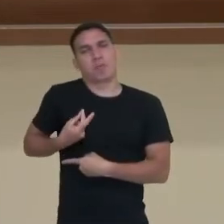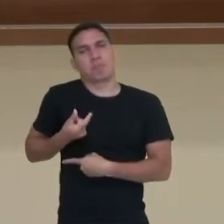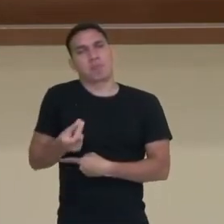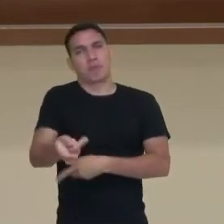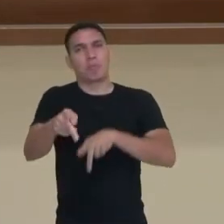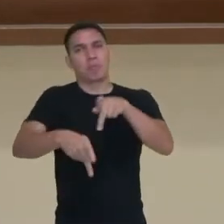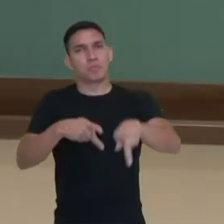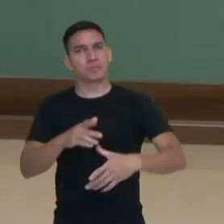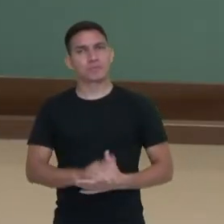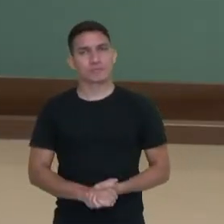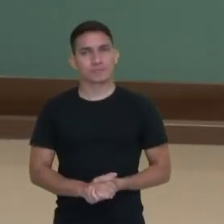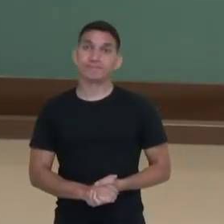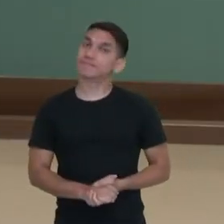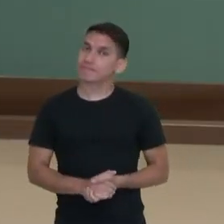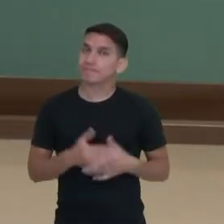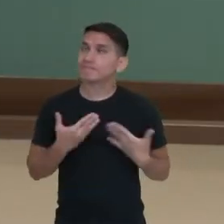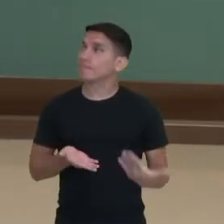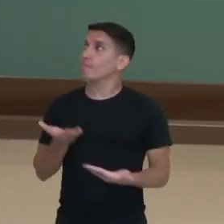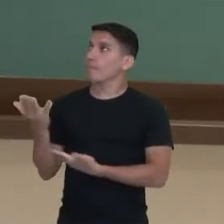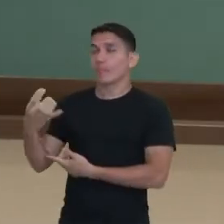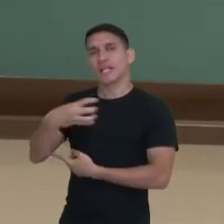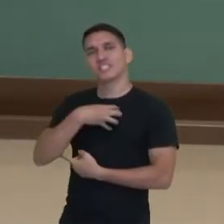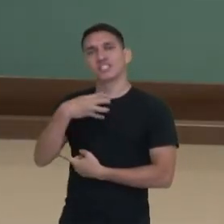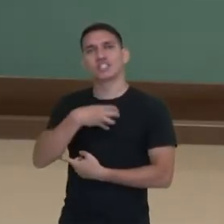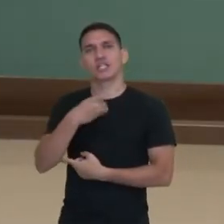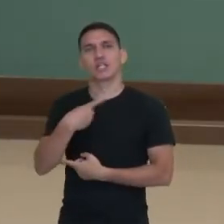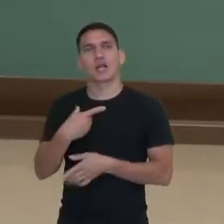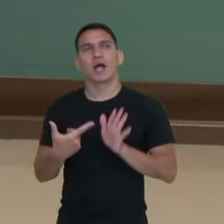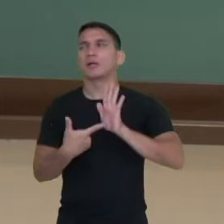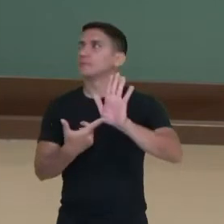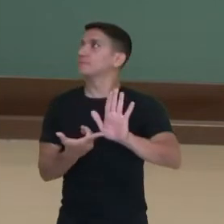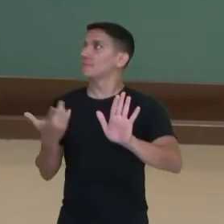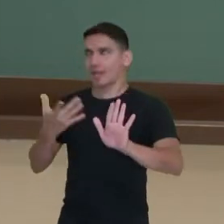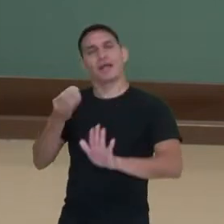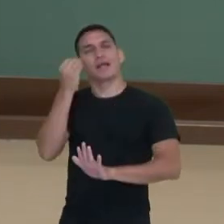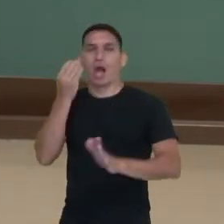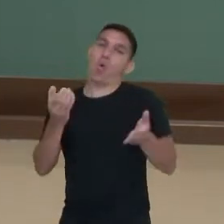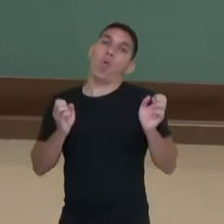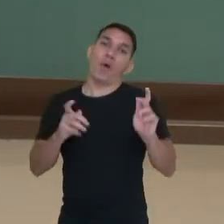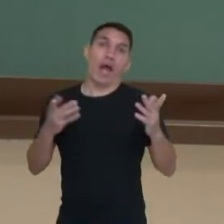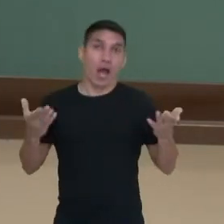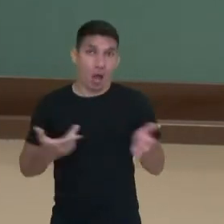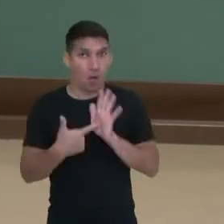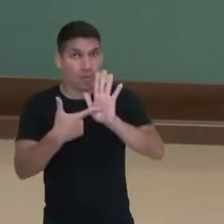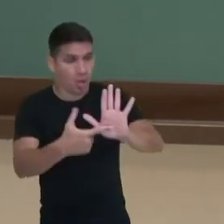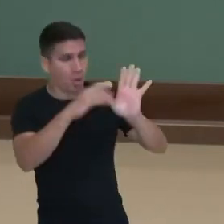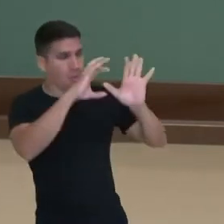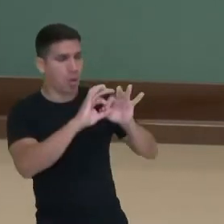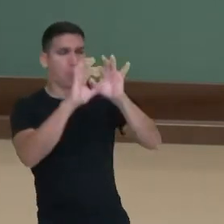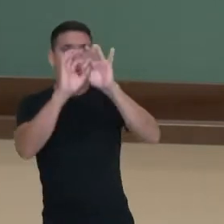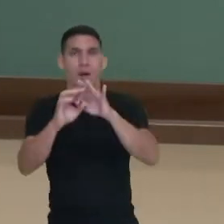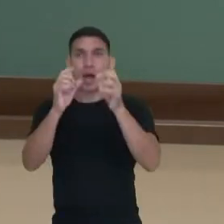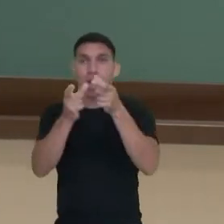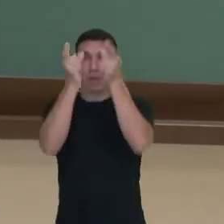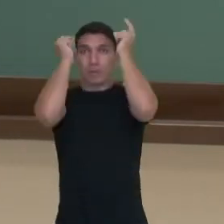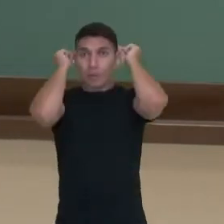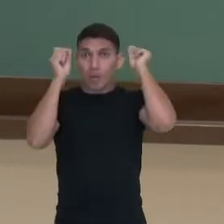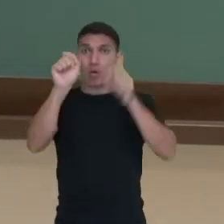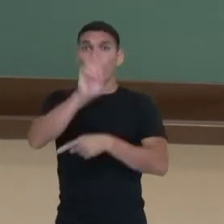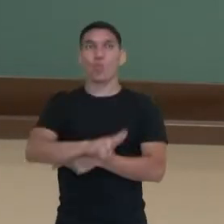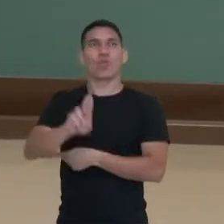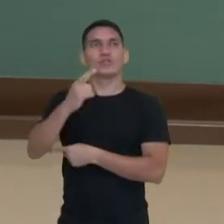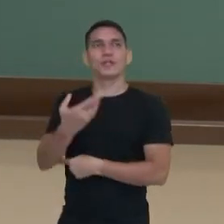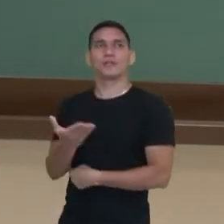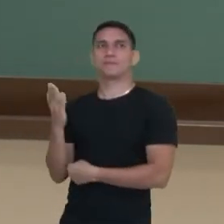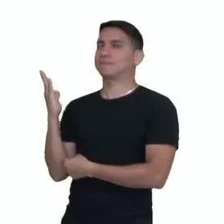tá? A modalidade praticada, agora sim, lá nos Jogos Olímpicos da Grécia, era o